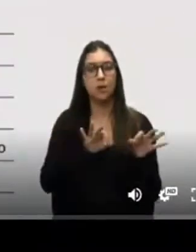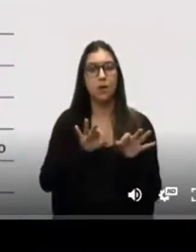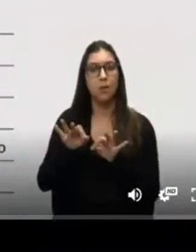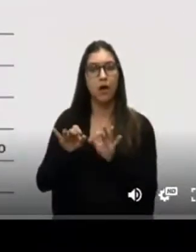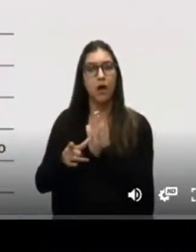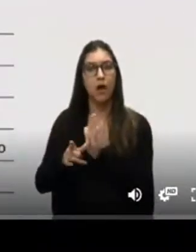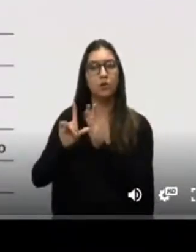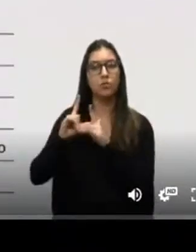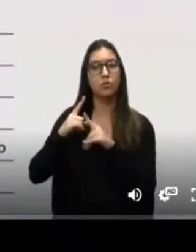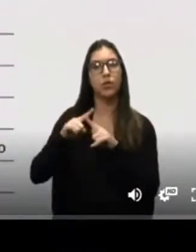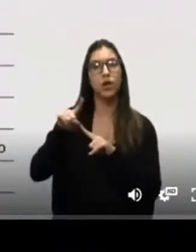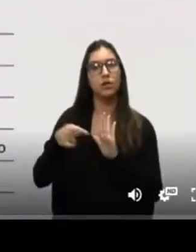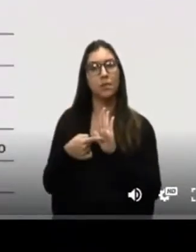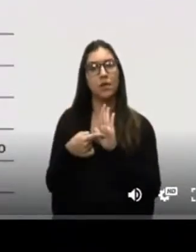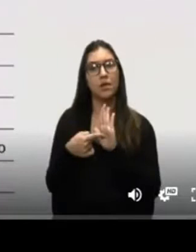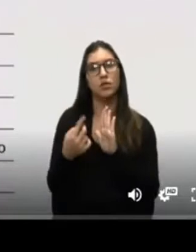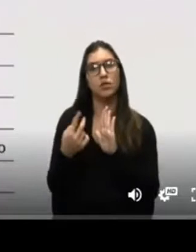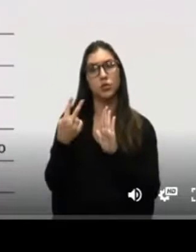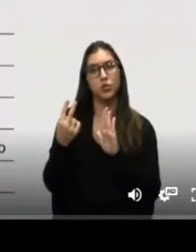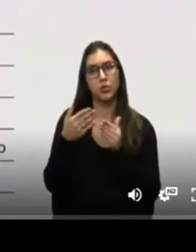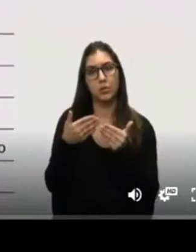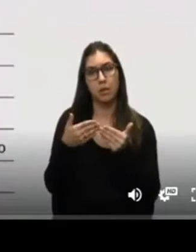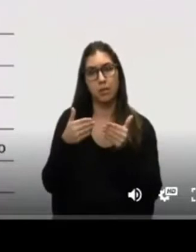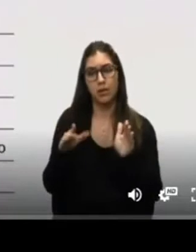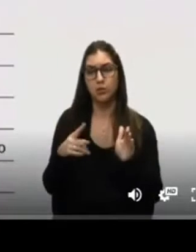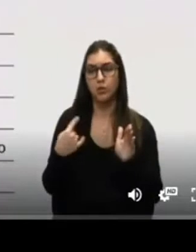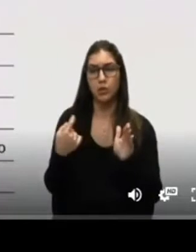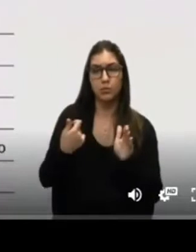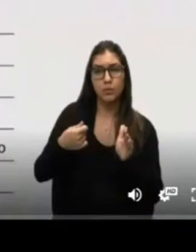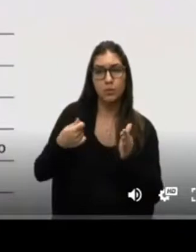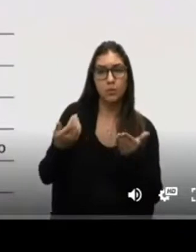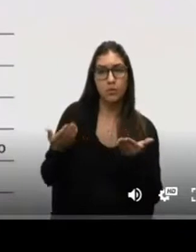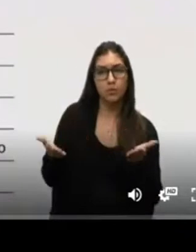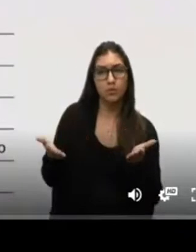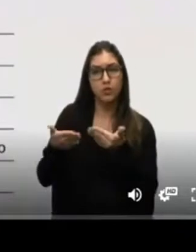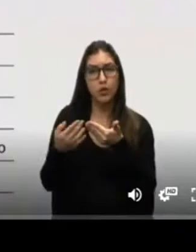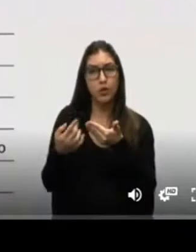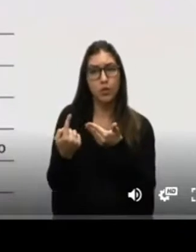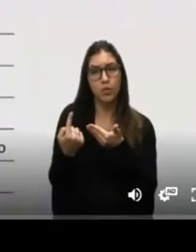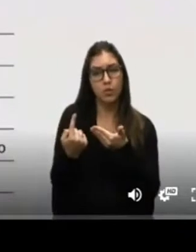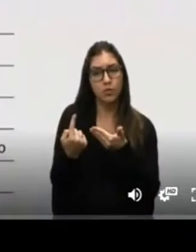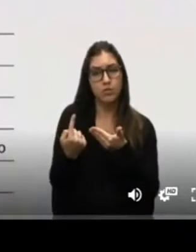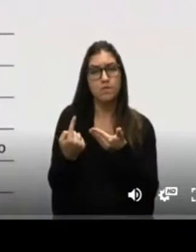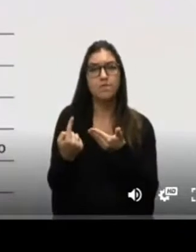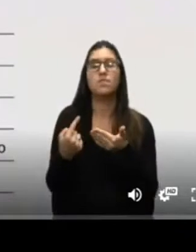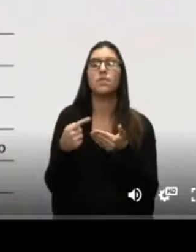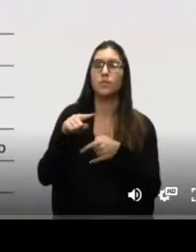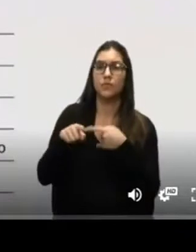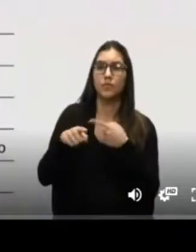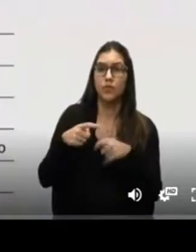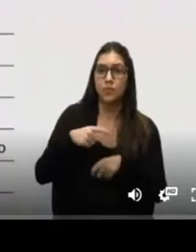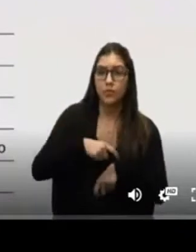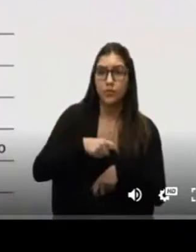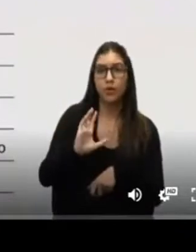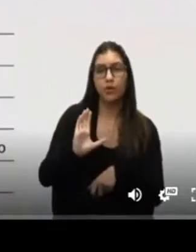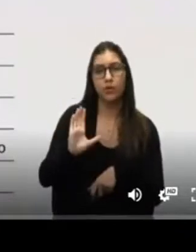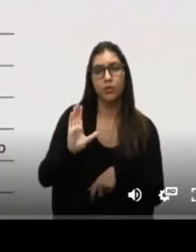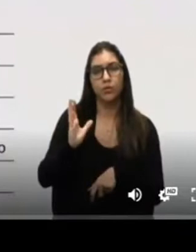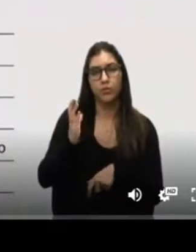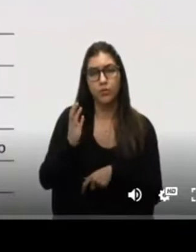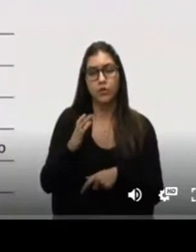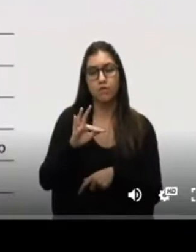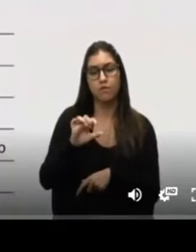prévio, pois eles apresentam as duas extremidades abertas. Então, nós precisamos fechar uma das extremidades para que, a hora que ocorra